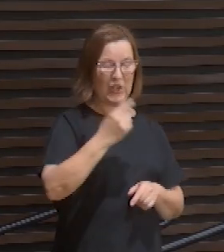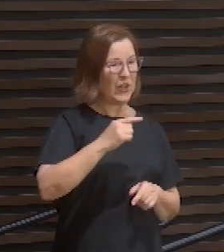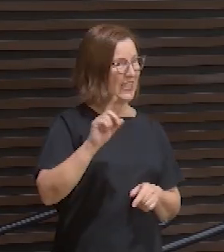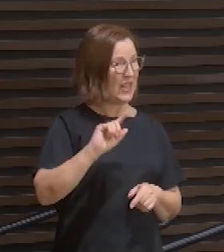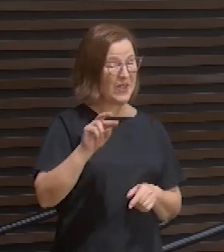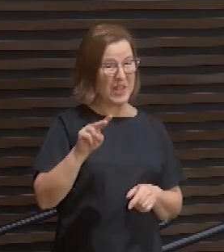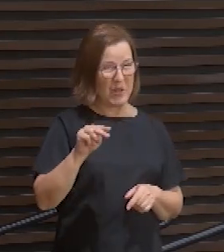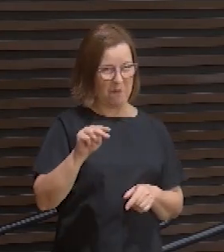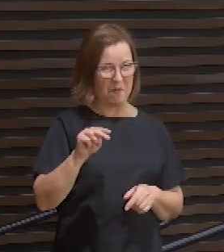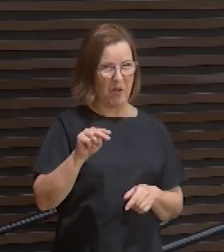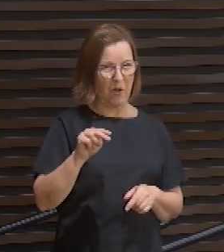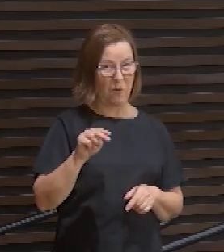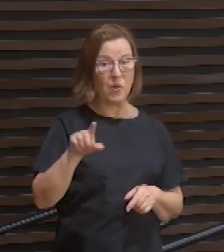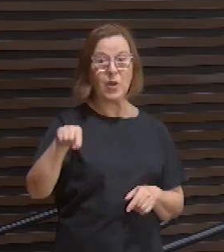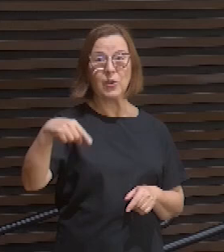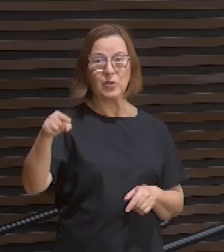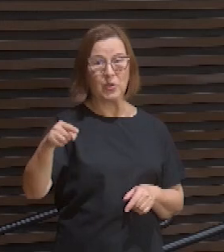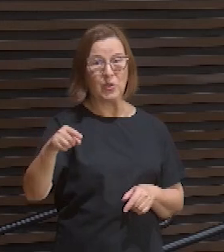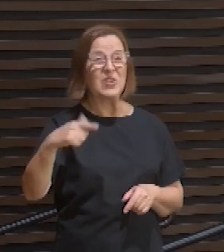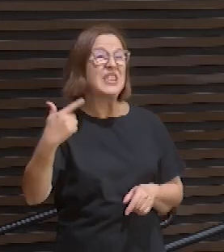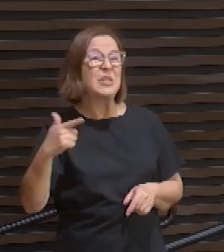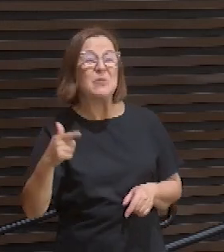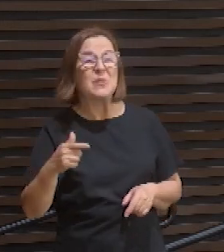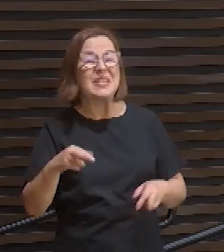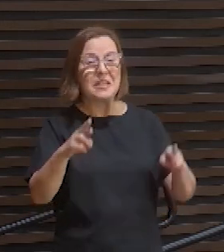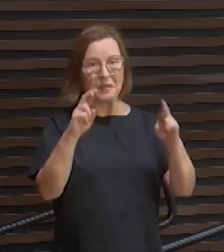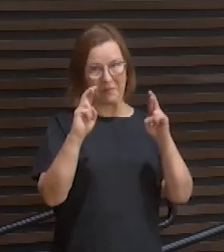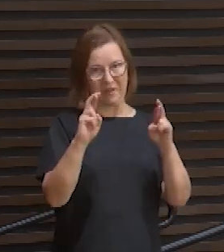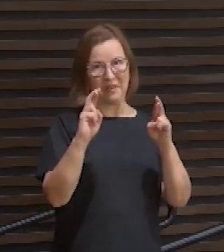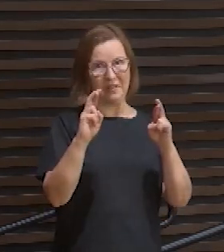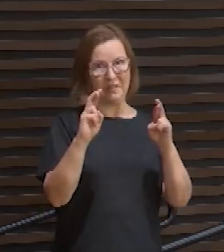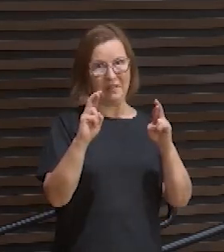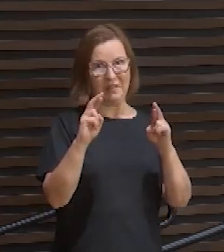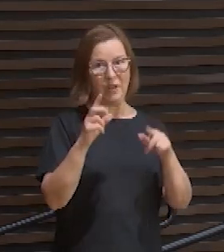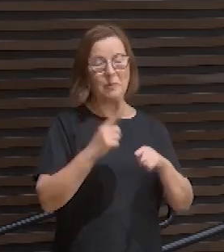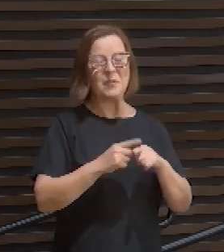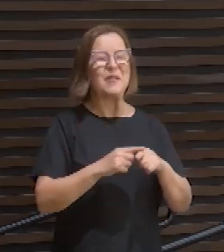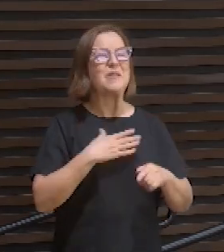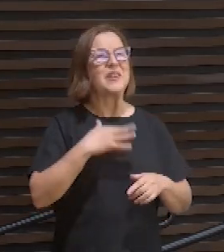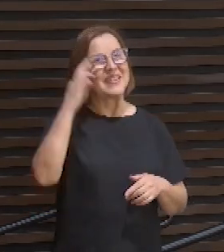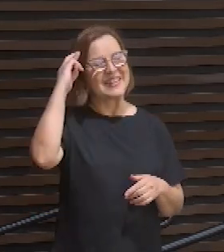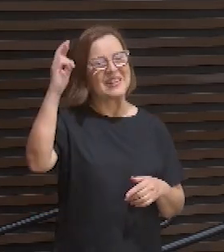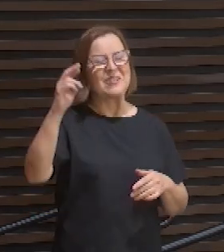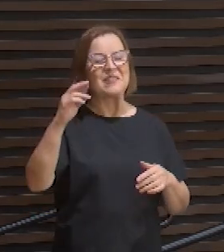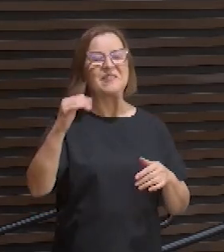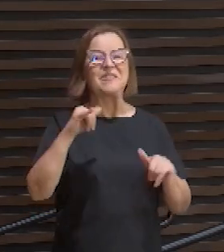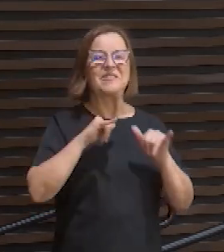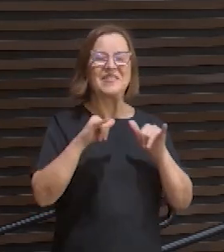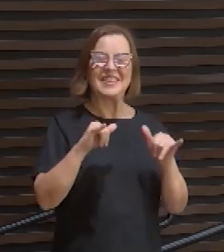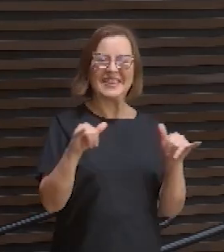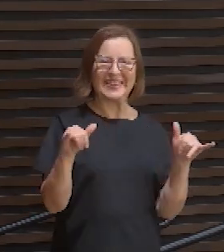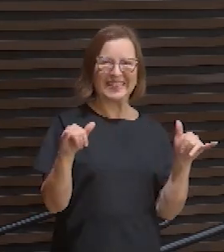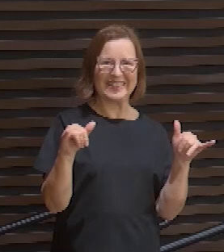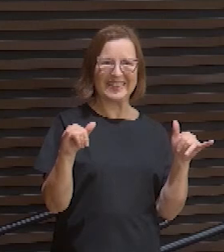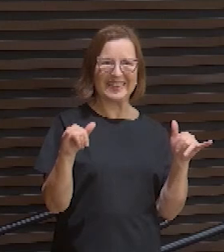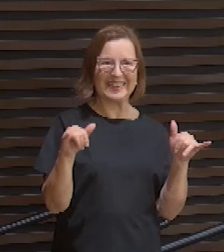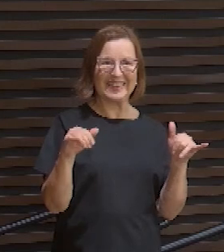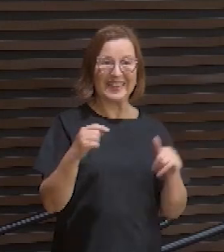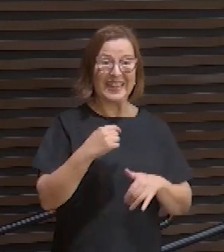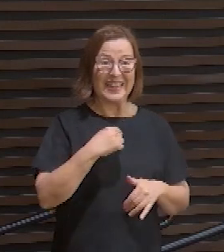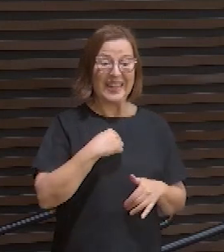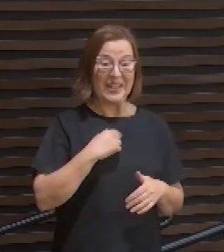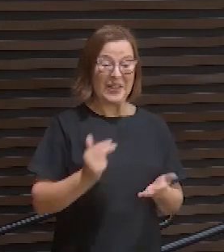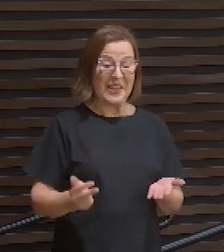demais homens que não têm esperança. Porque o meu Senhor disse assim: eu sou